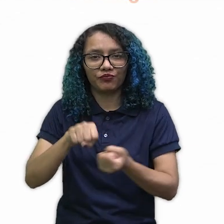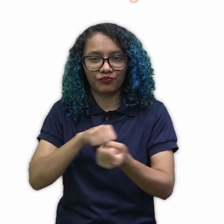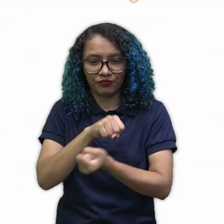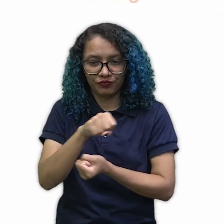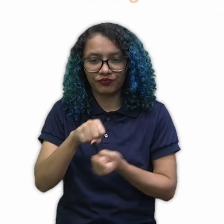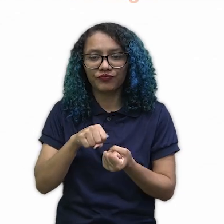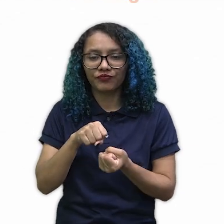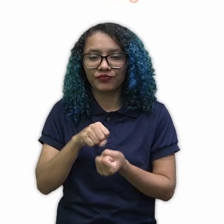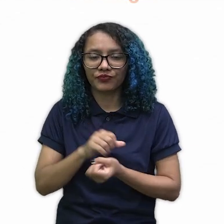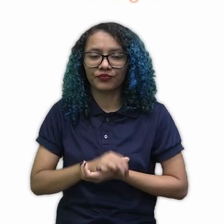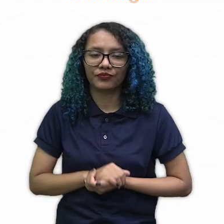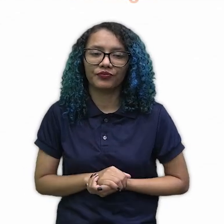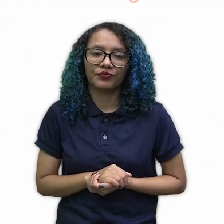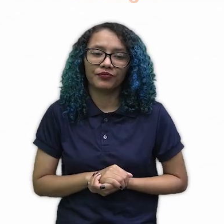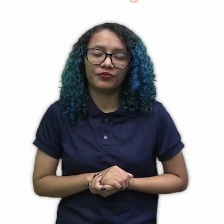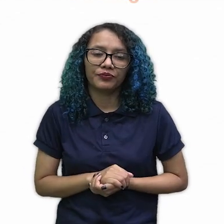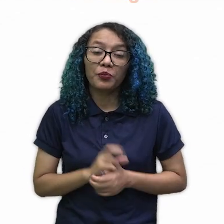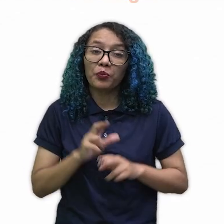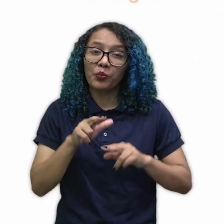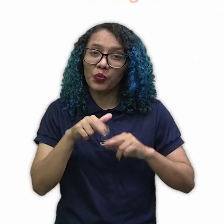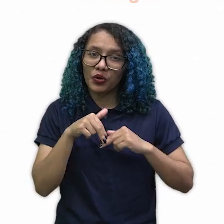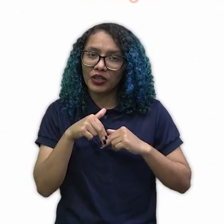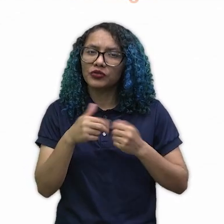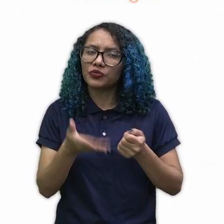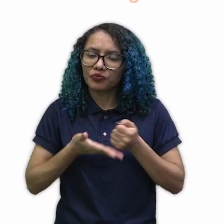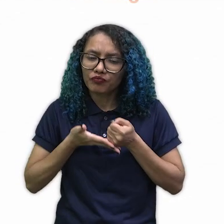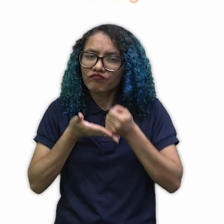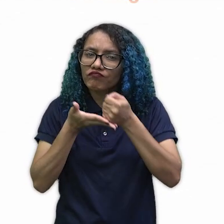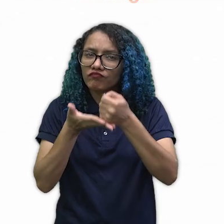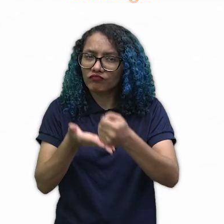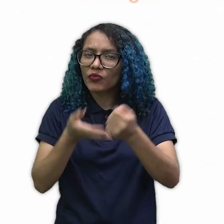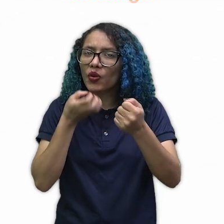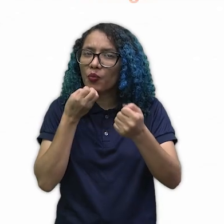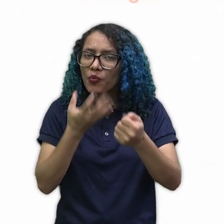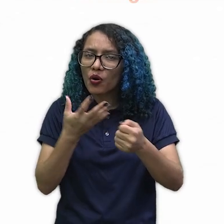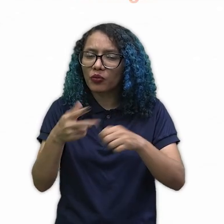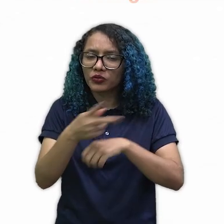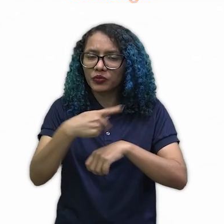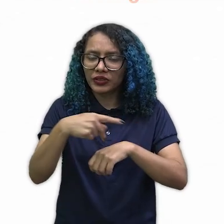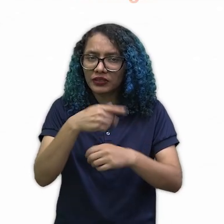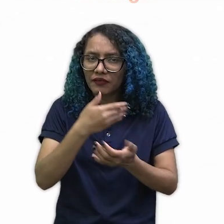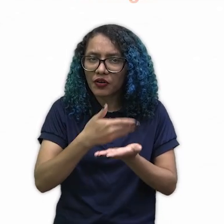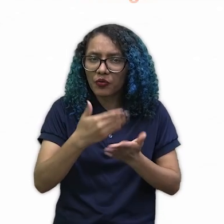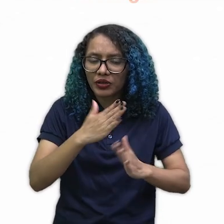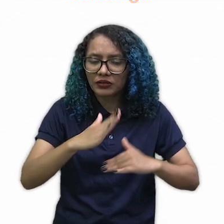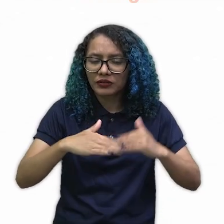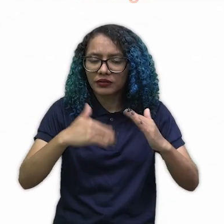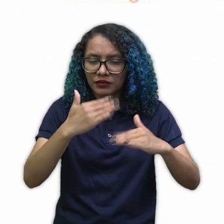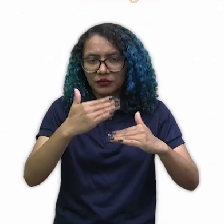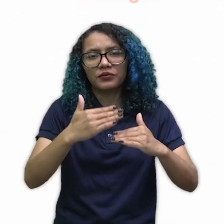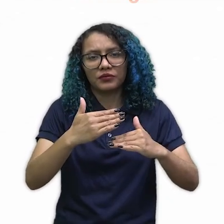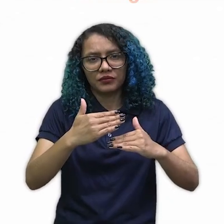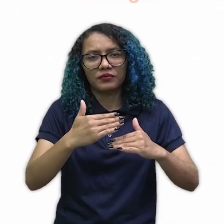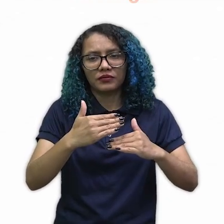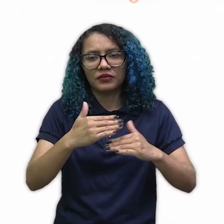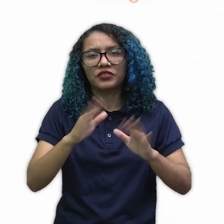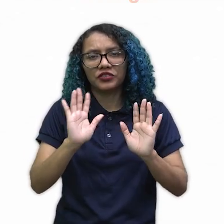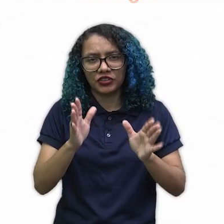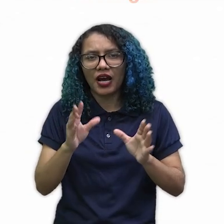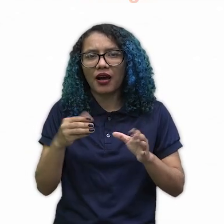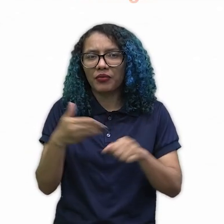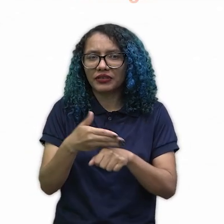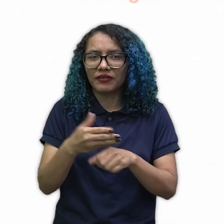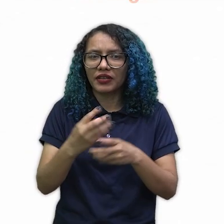sustentável. E isso acabou beneficiando não somente os países que já estavam iniciando ali o BRICS, no caso o Brasil,